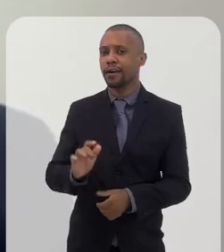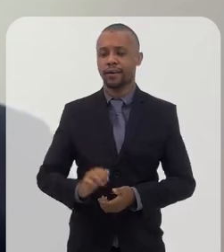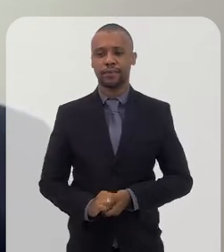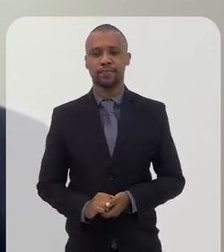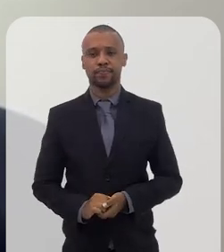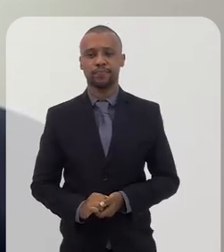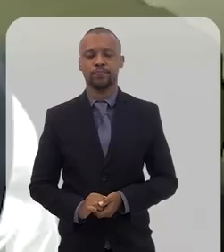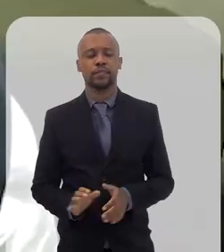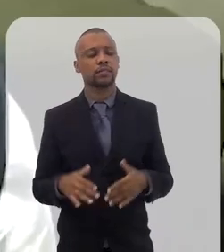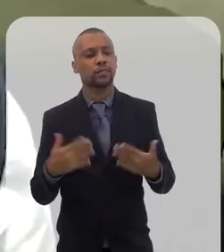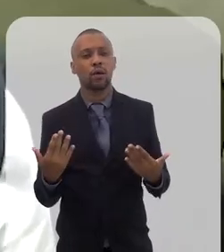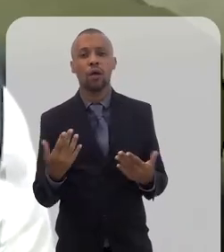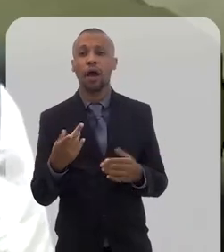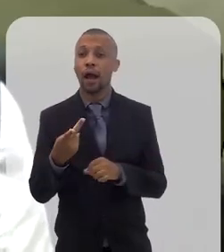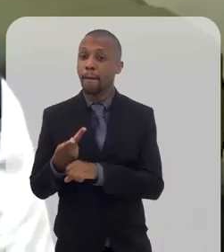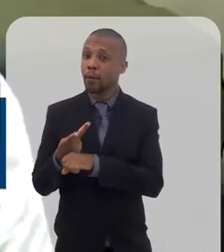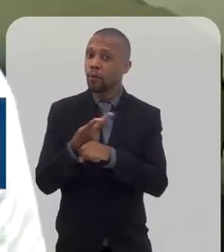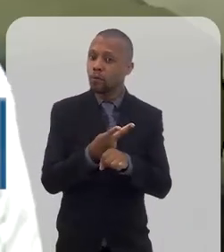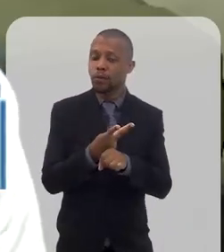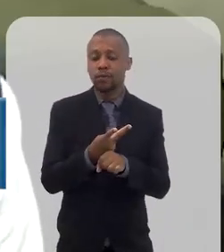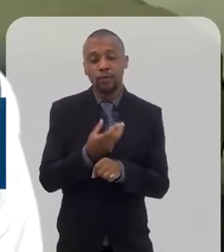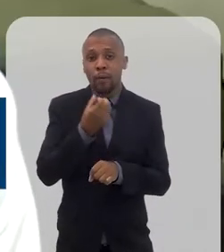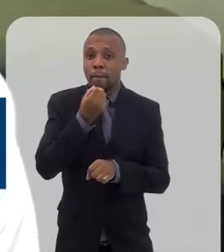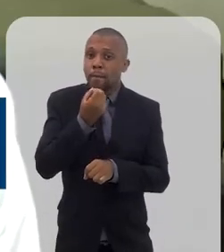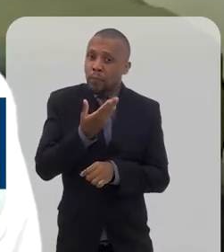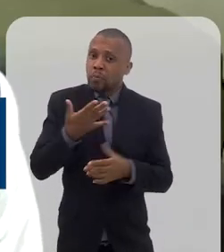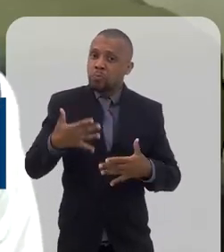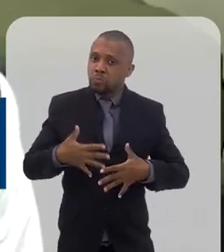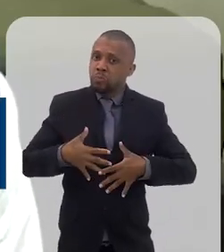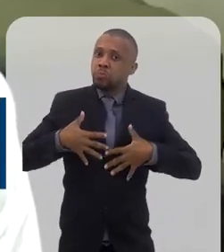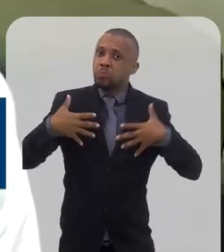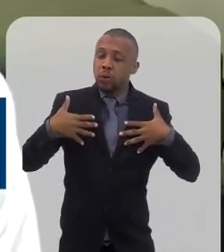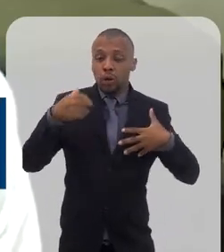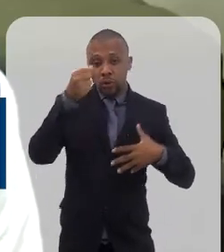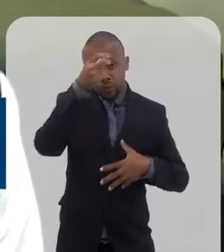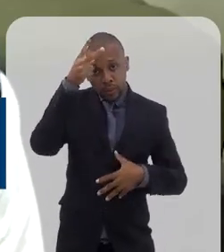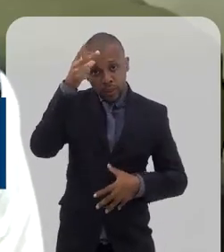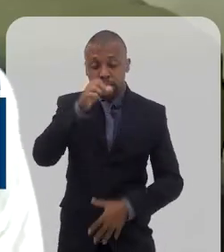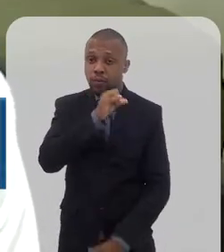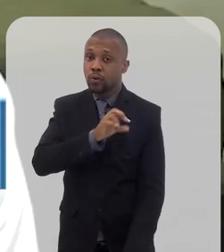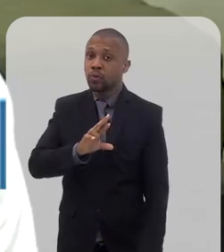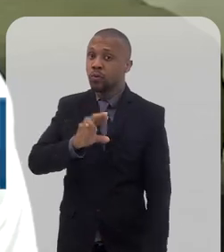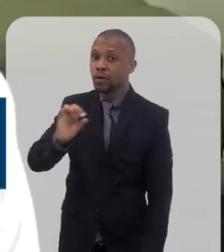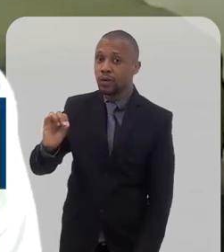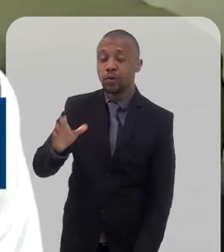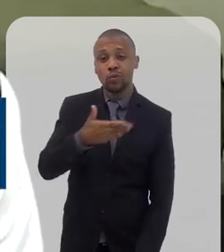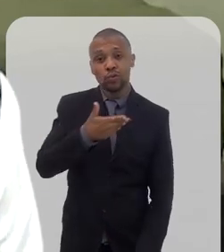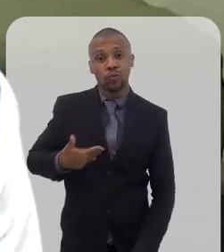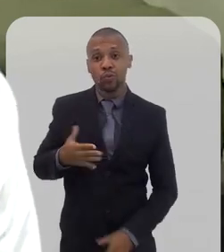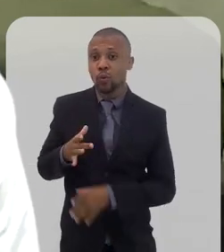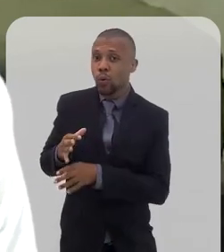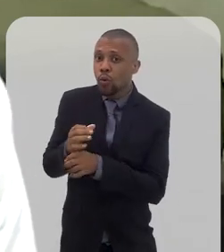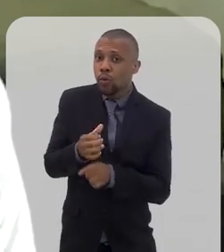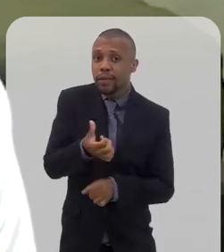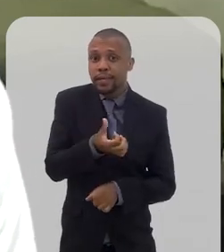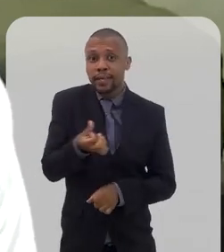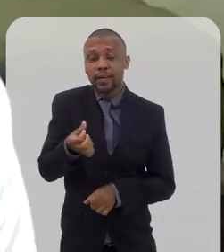vagas? Geisa, a procura, sim, foi bem satisfatória. No município do Rio, no estado do Rio,